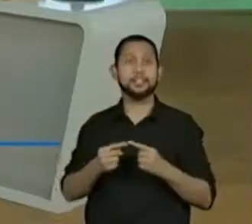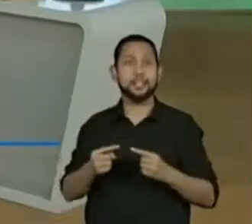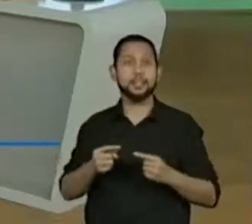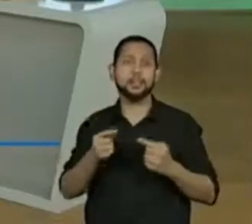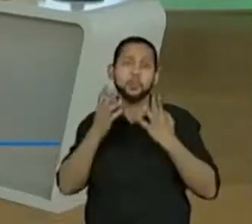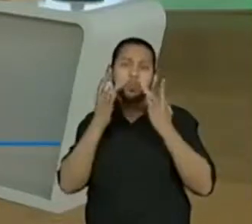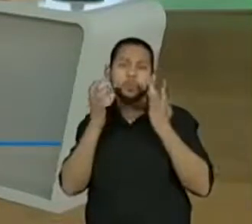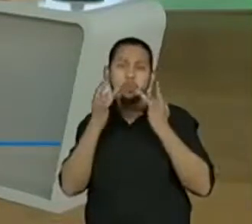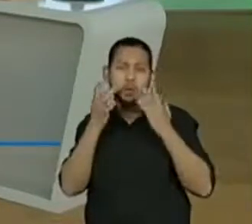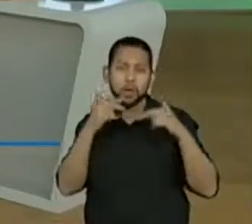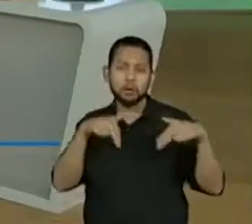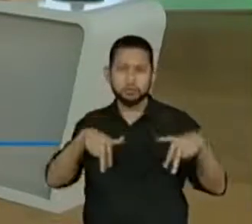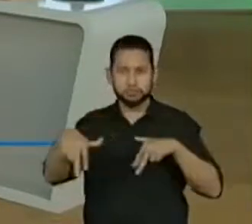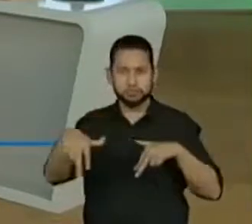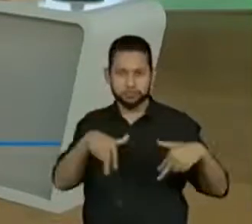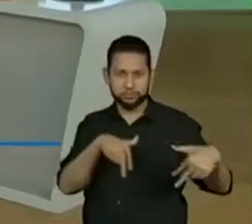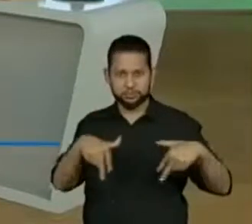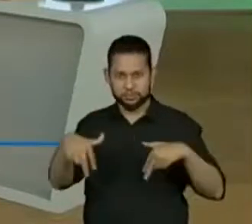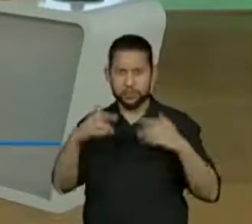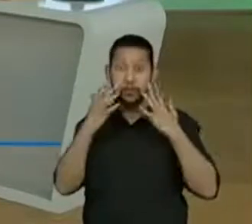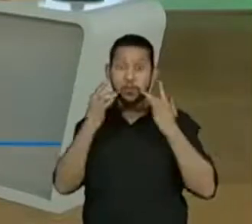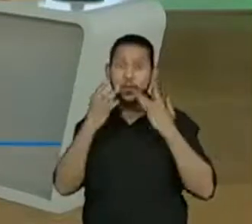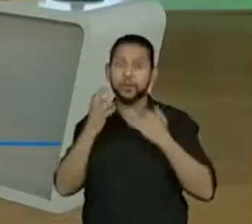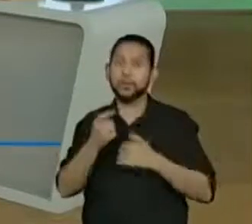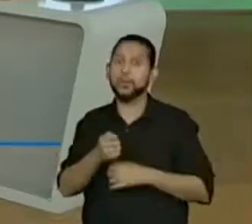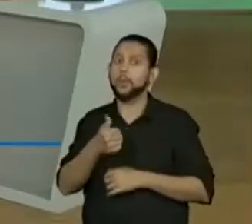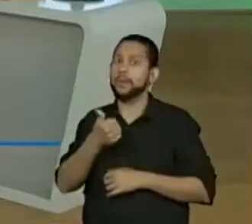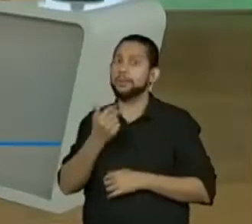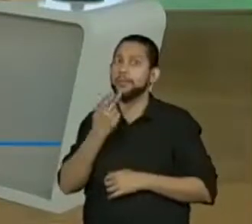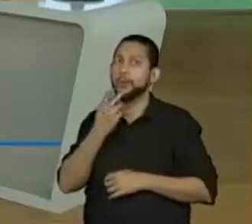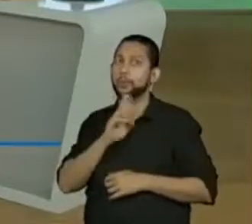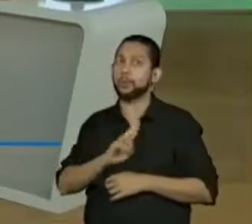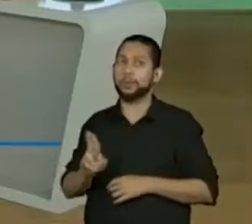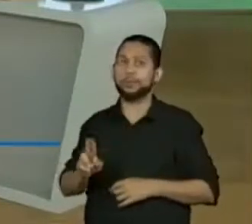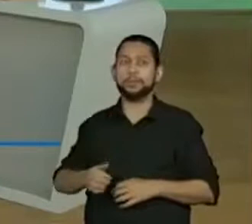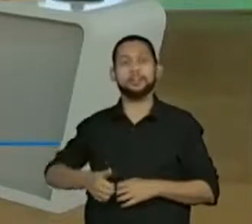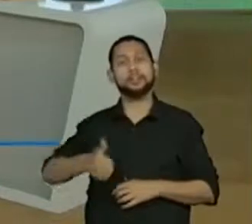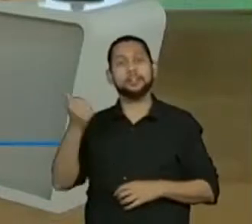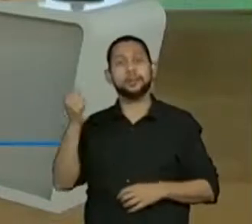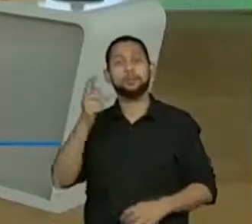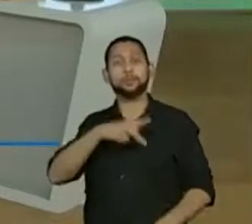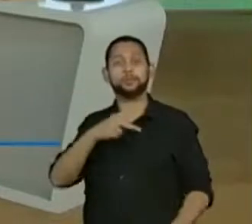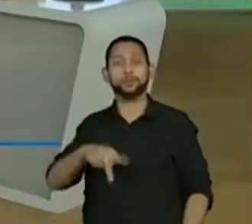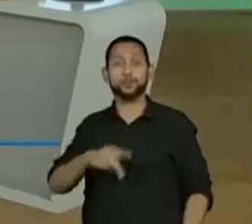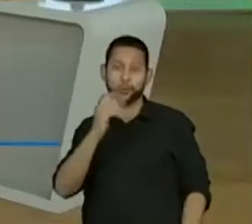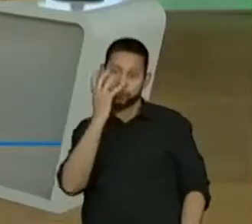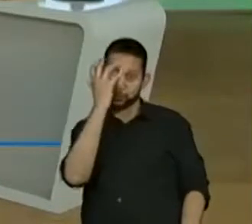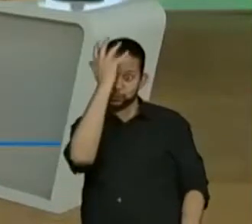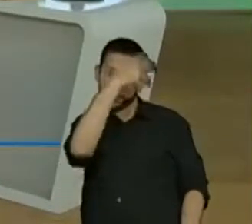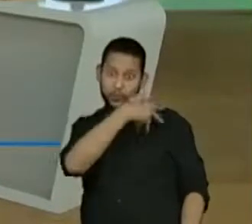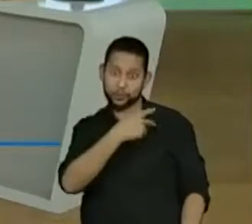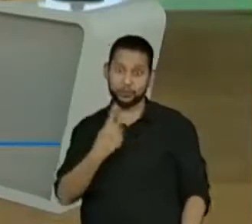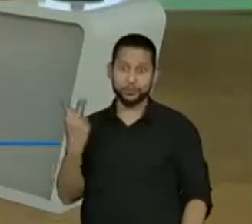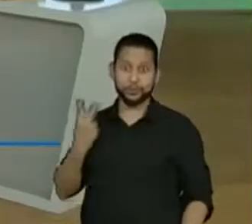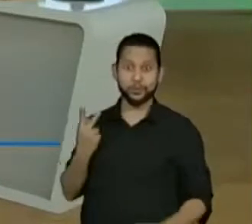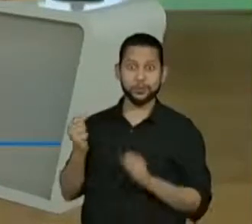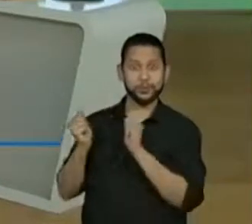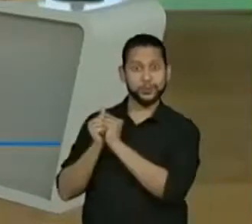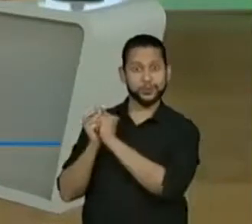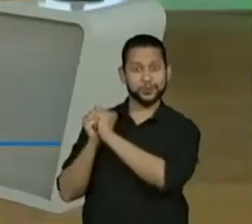que atualização do de um poema Quase que eu falo o nome pelo professor Joelson comigo